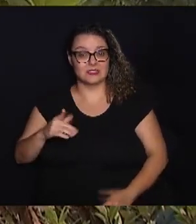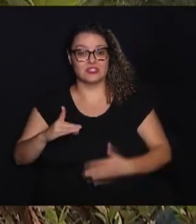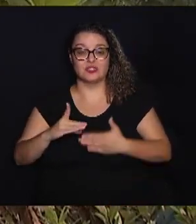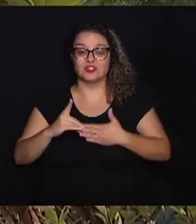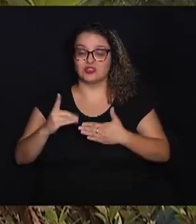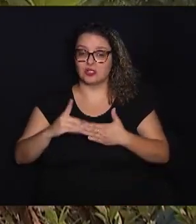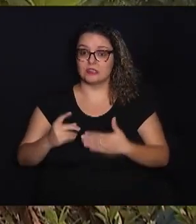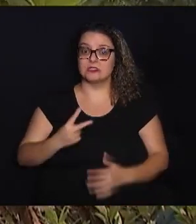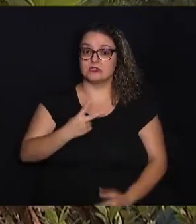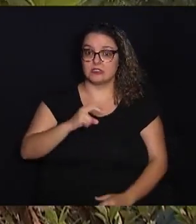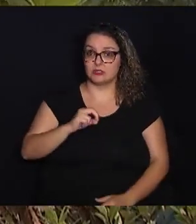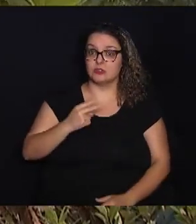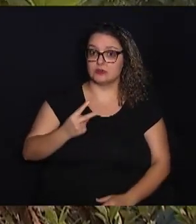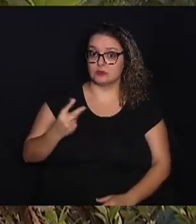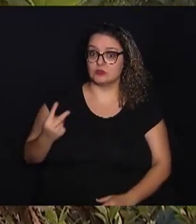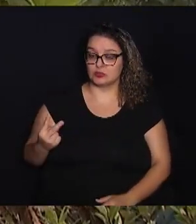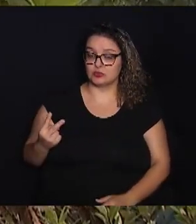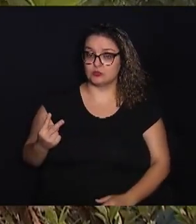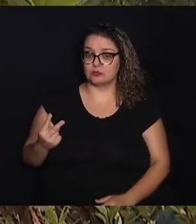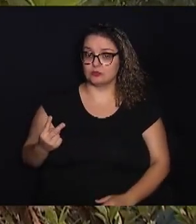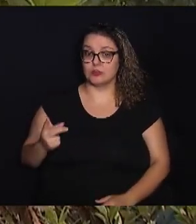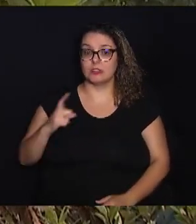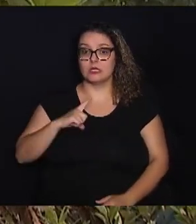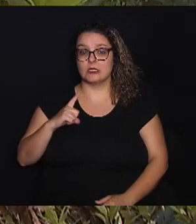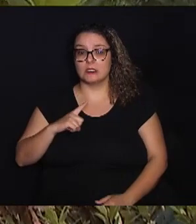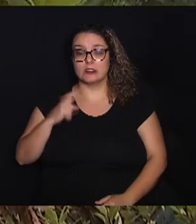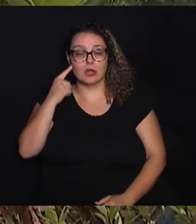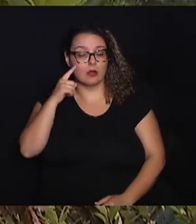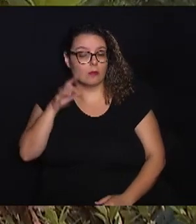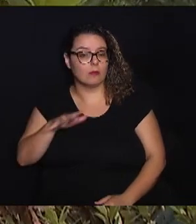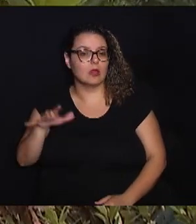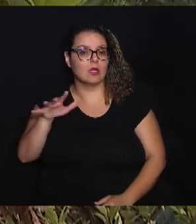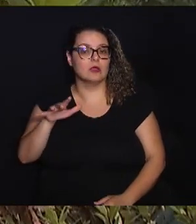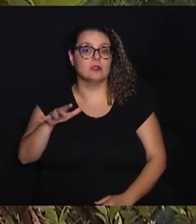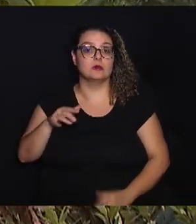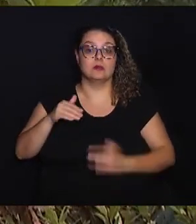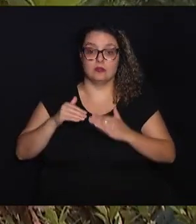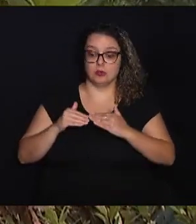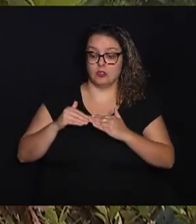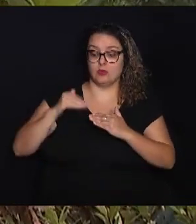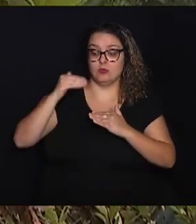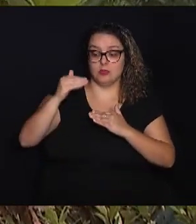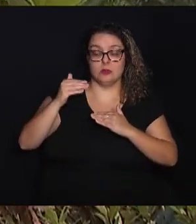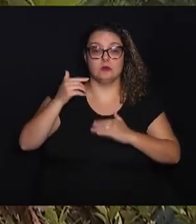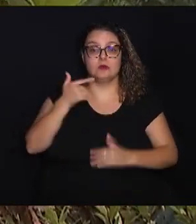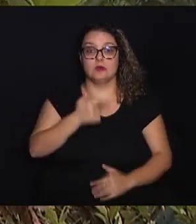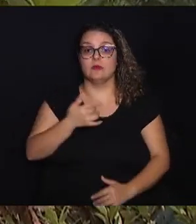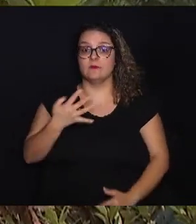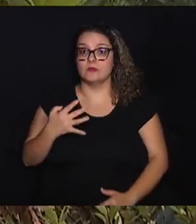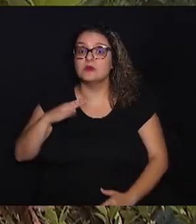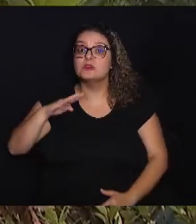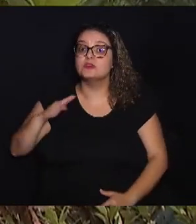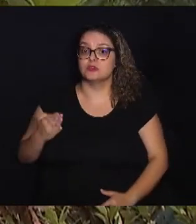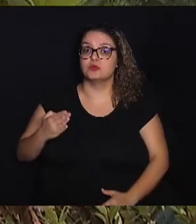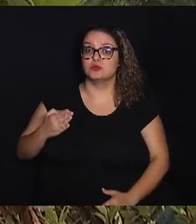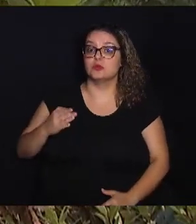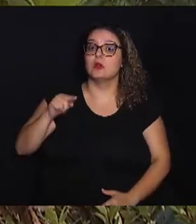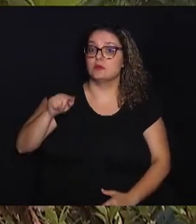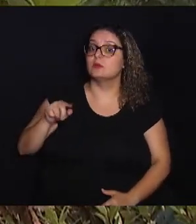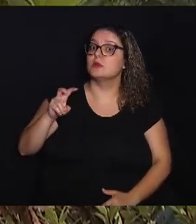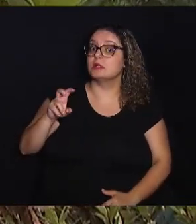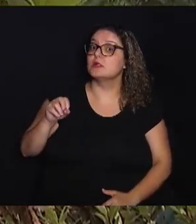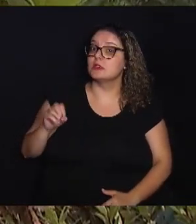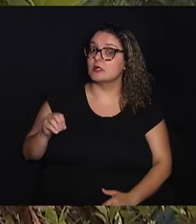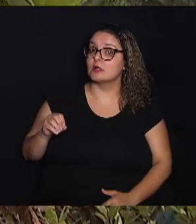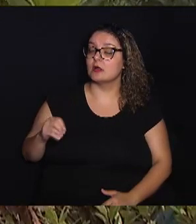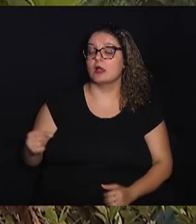em 2022 e há uma prospecção de que ultrapasse os 24 bilhões e meio até o ano